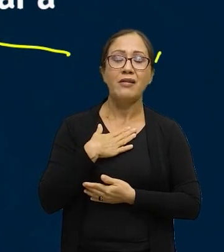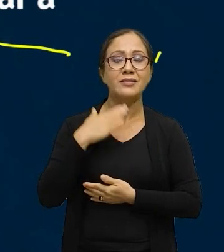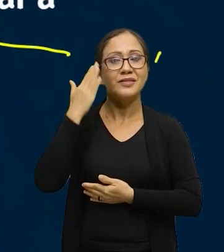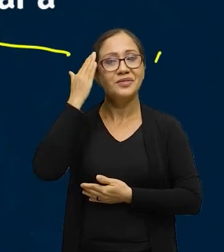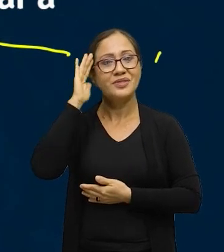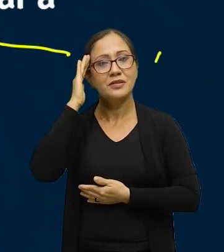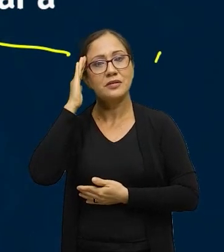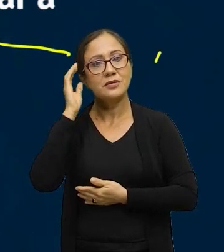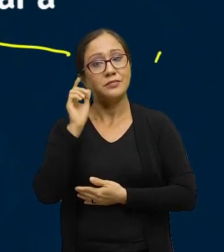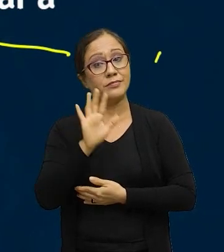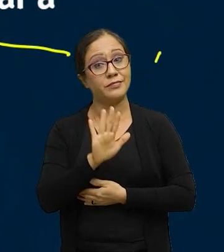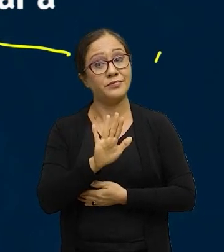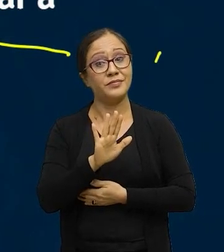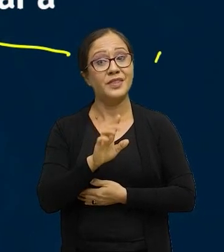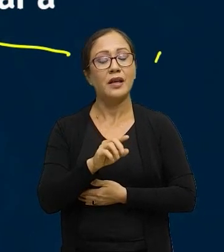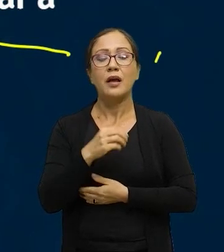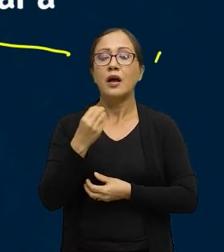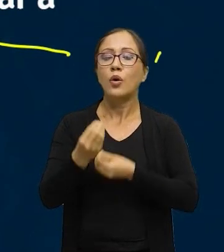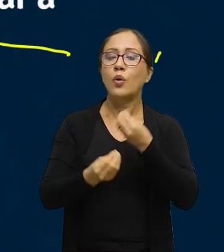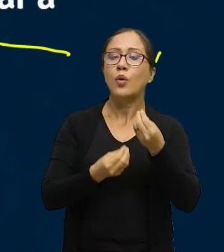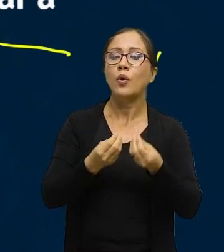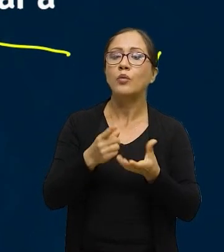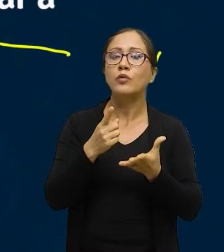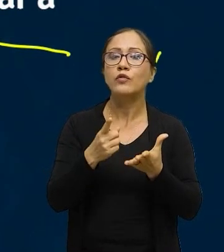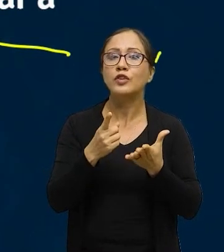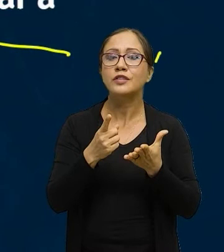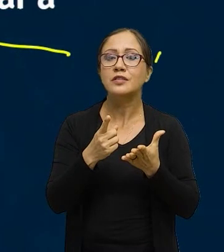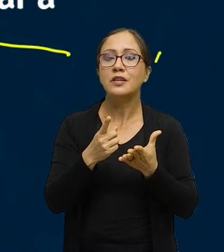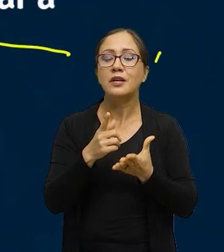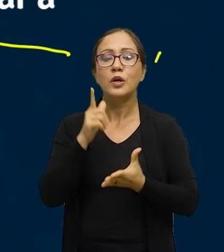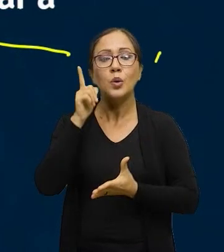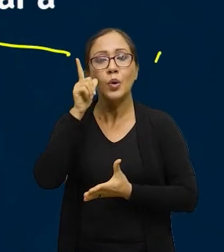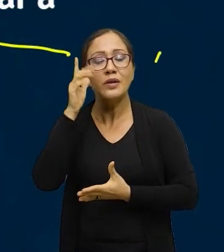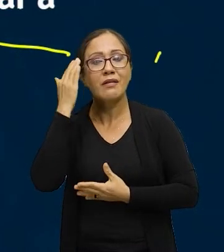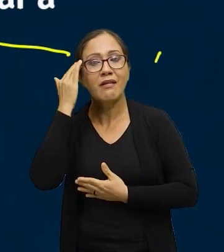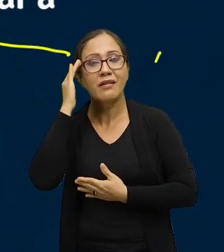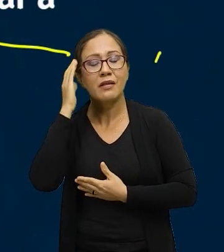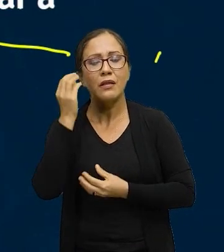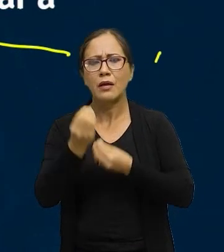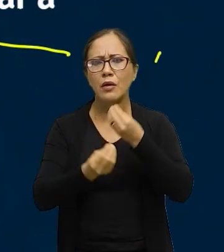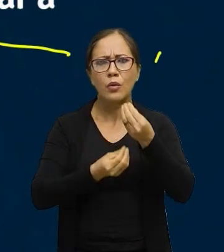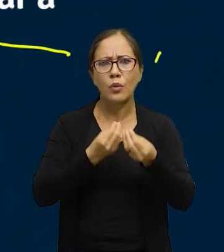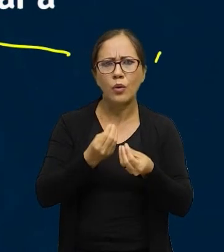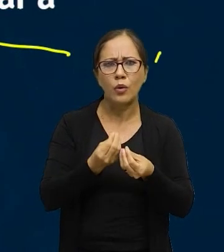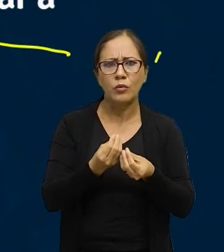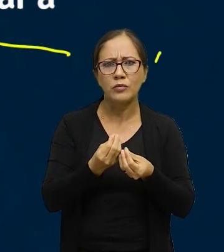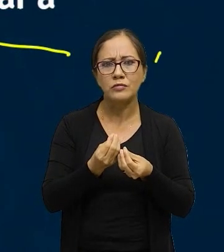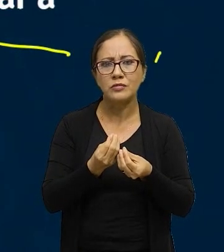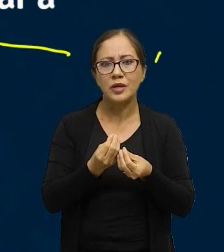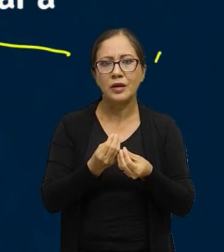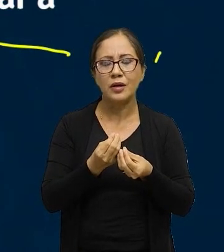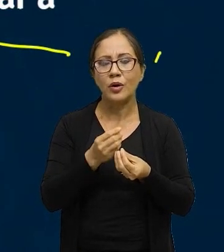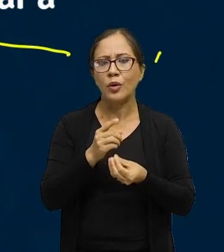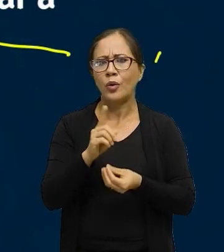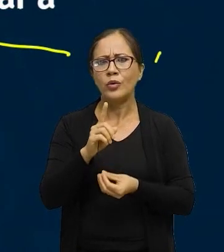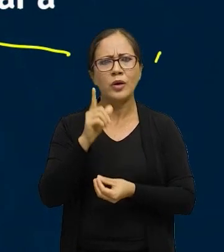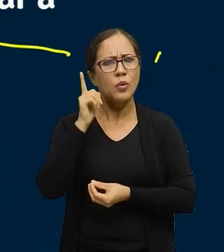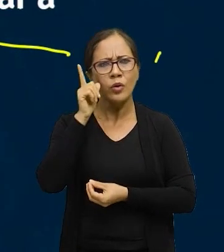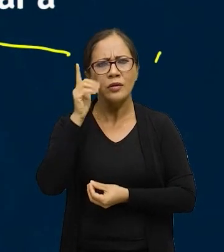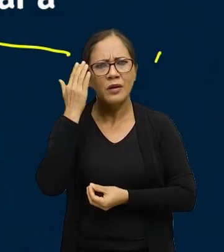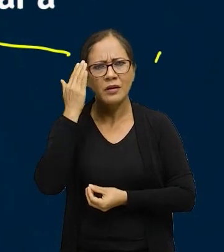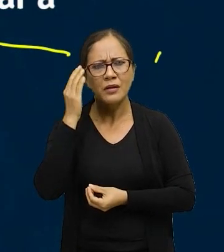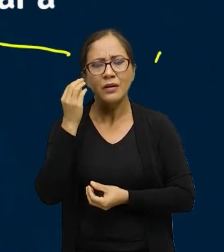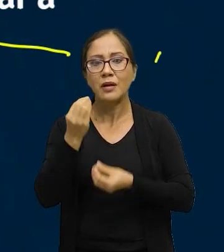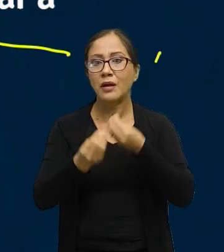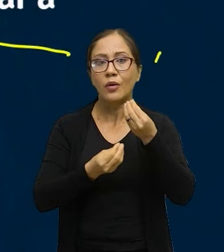Aí que tá. Como você chega a esse entendimento? Ou não chega ao entendimento?